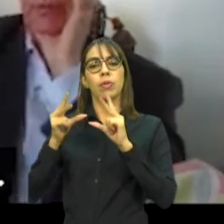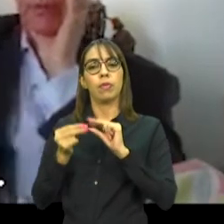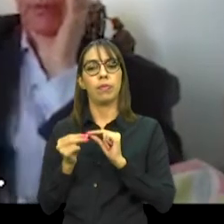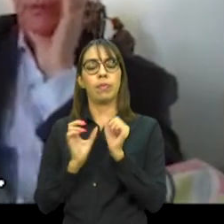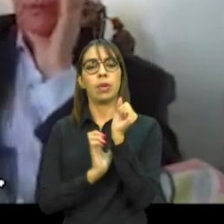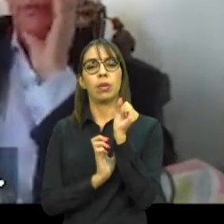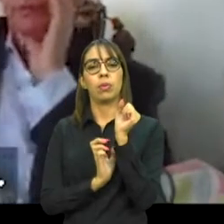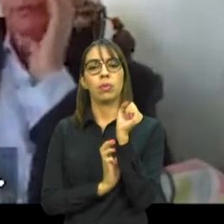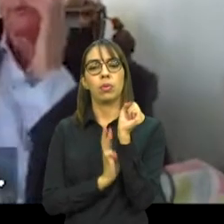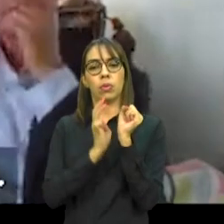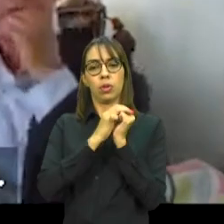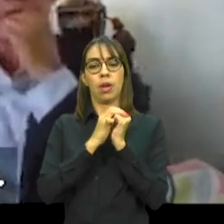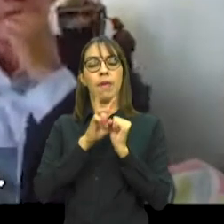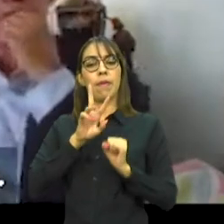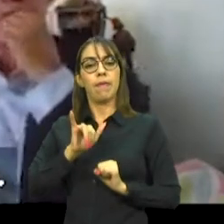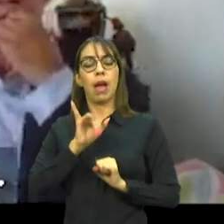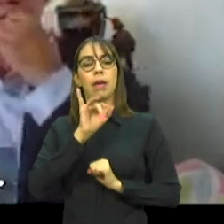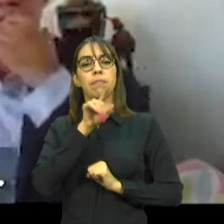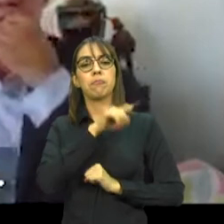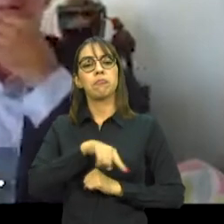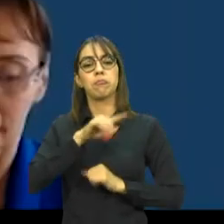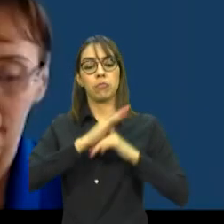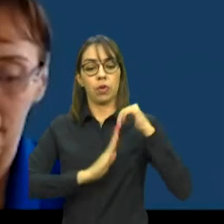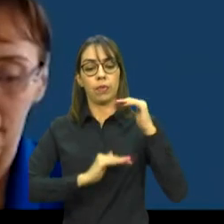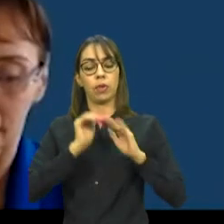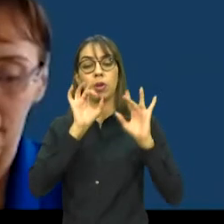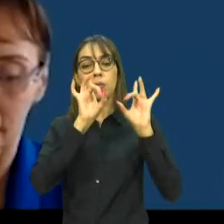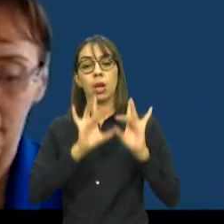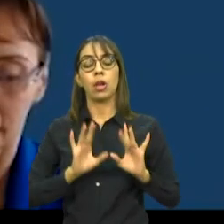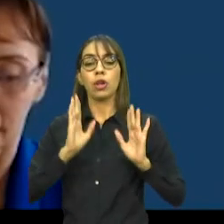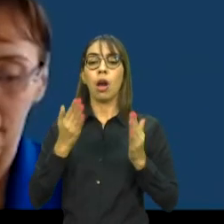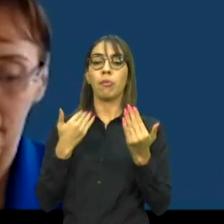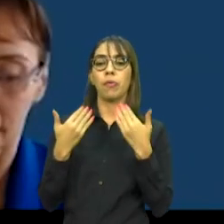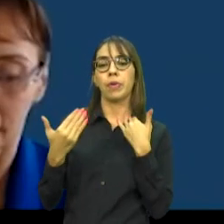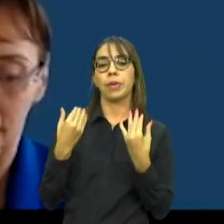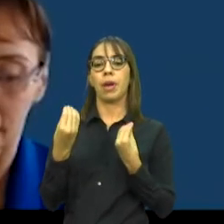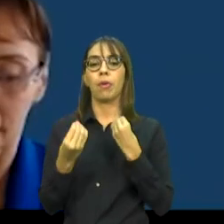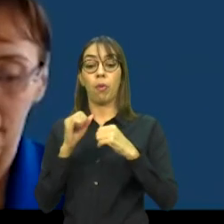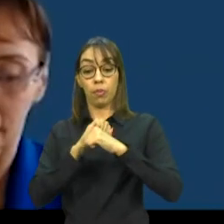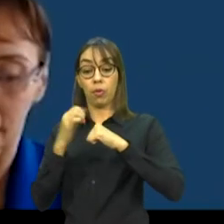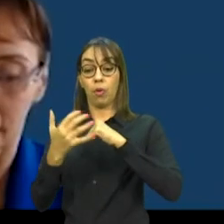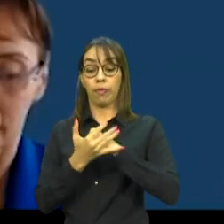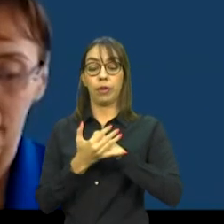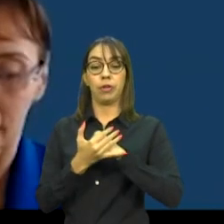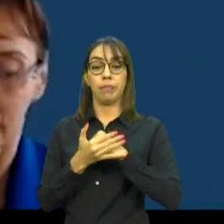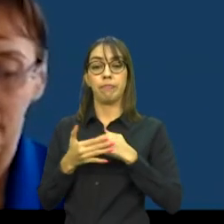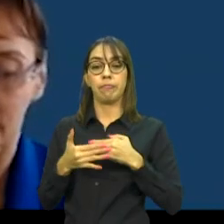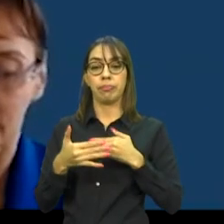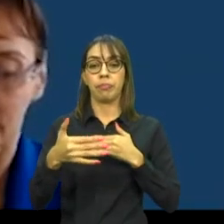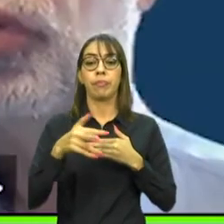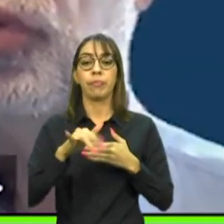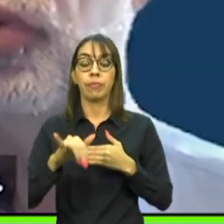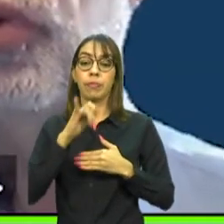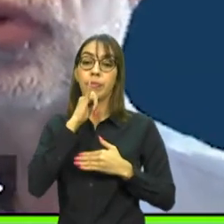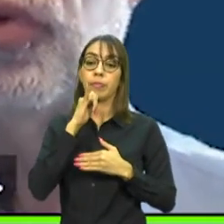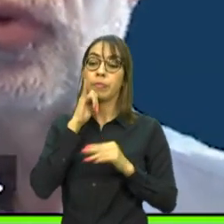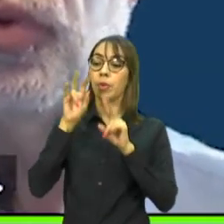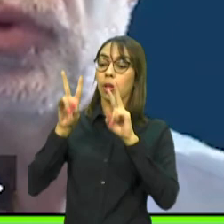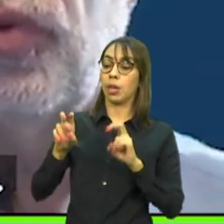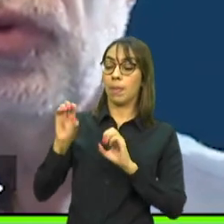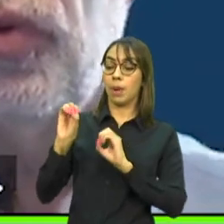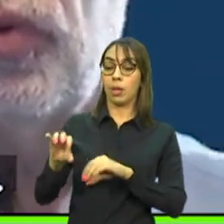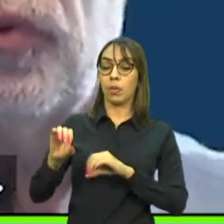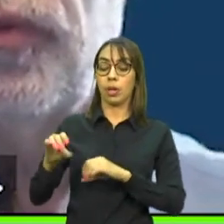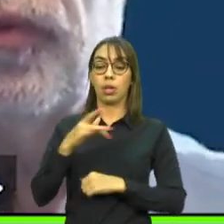especialistas debateram sobre a recuperação da pandemia ao longo dos próximos anos em áreas como educação, saúde